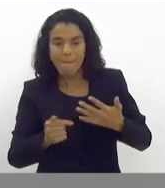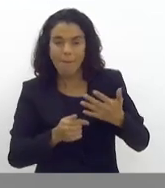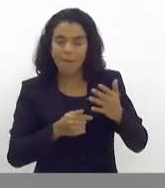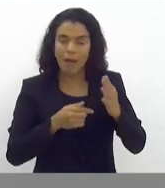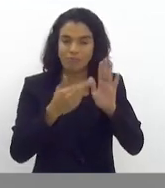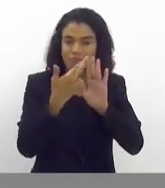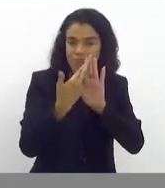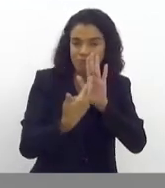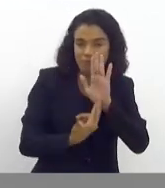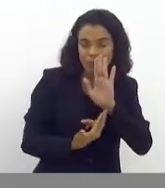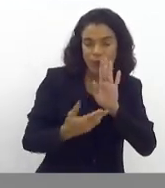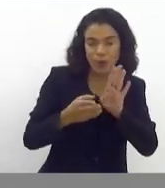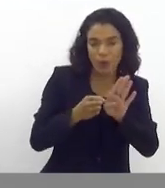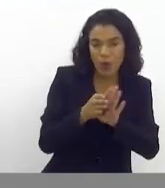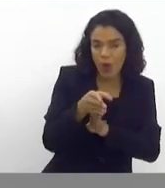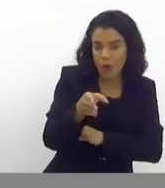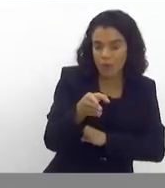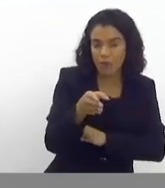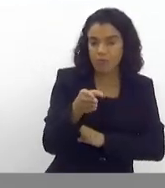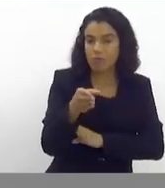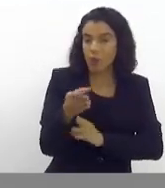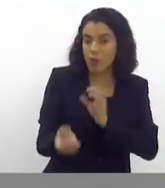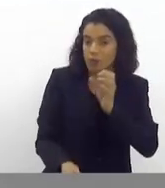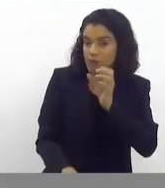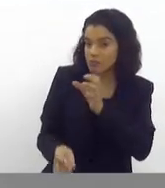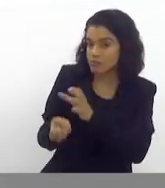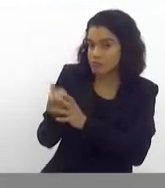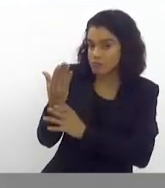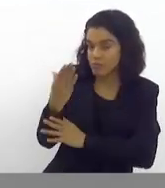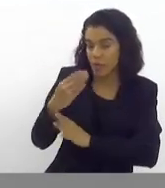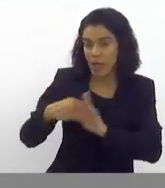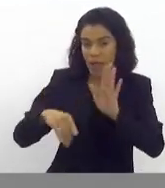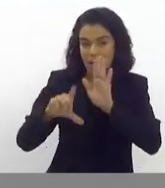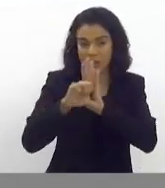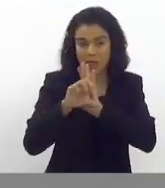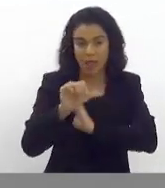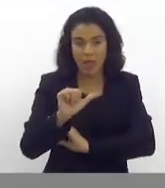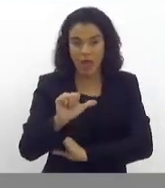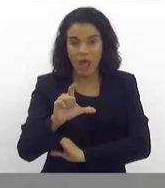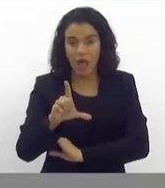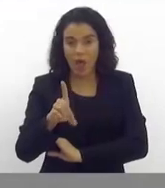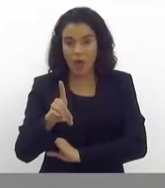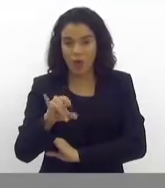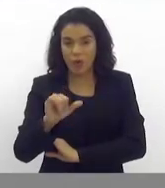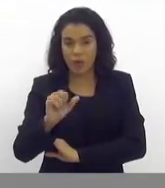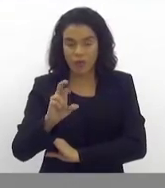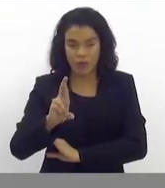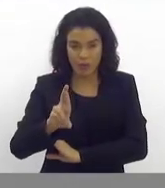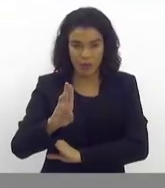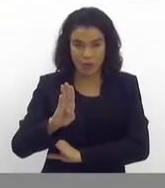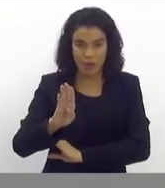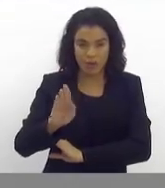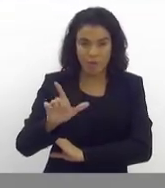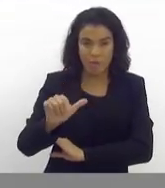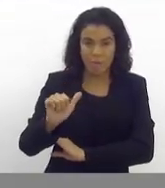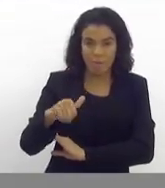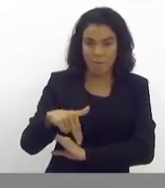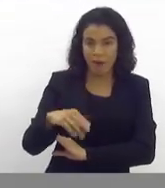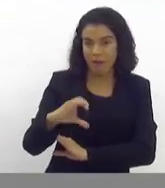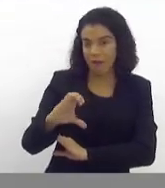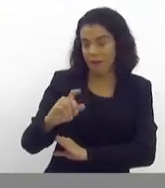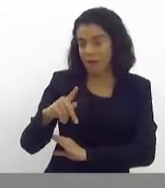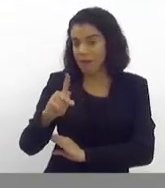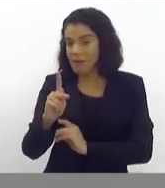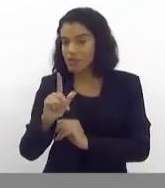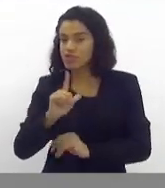dizer, quando foi instituída a lei Aldir Blanc em âmbito federal, senhor presidente, havia